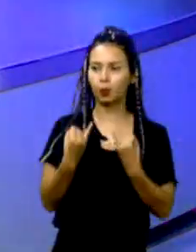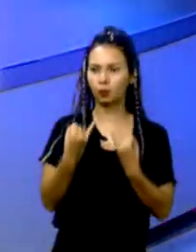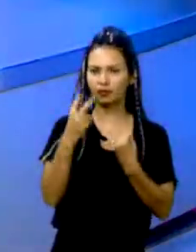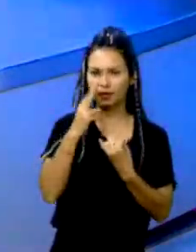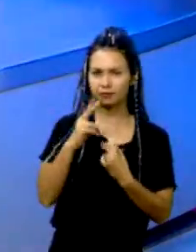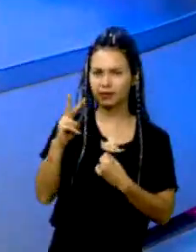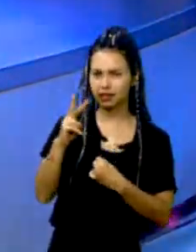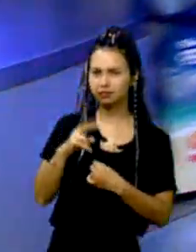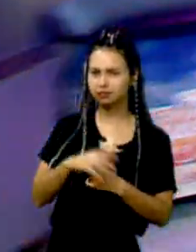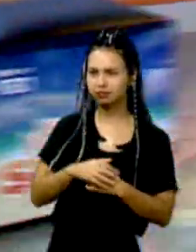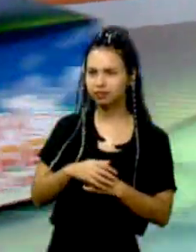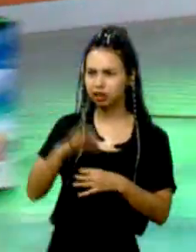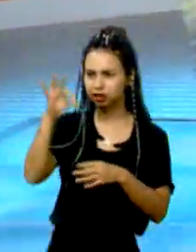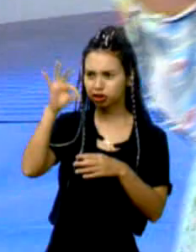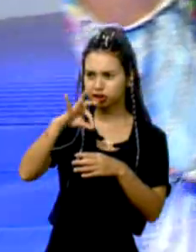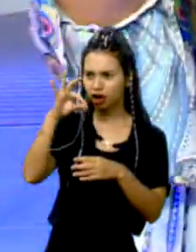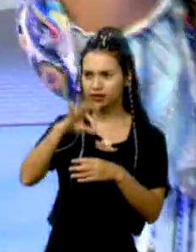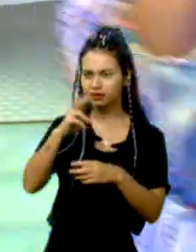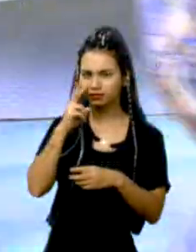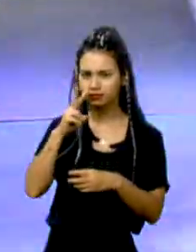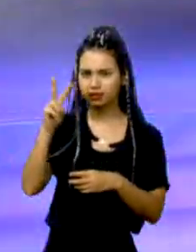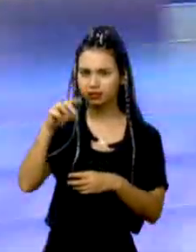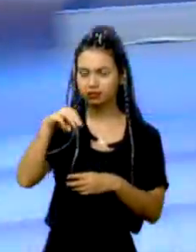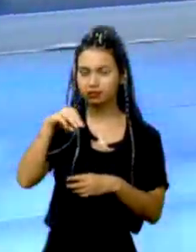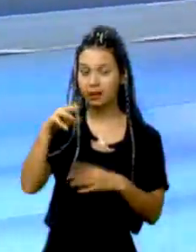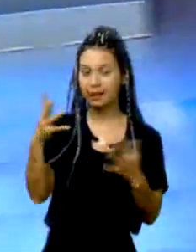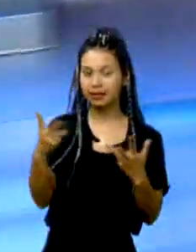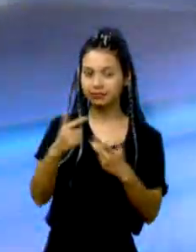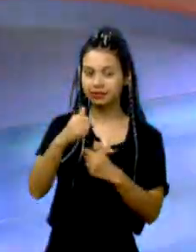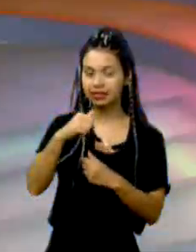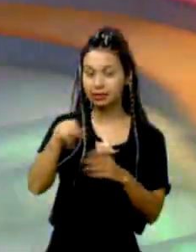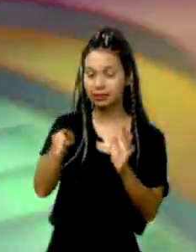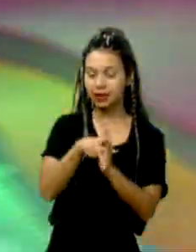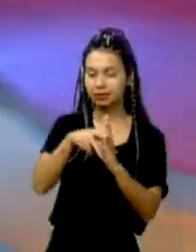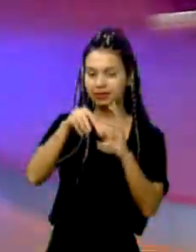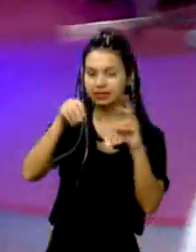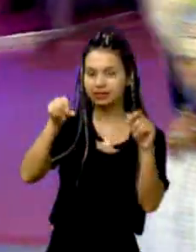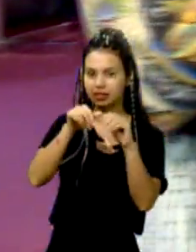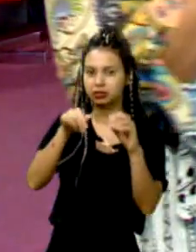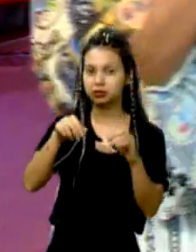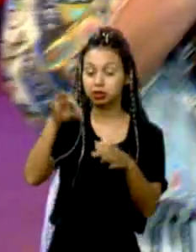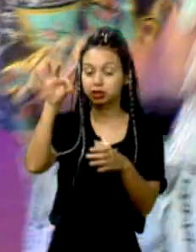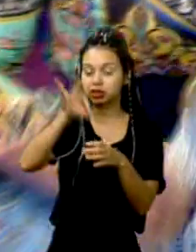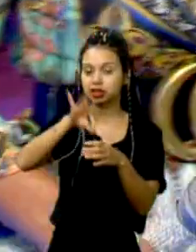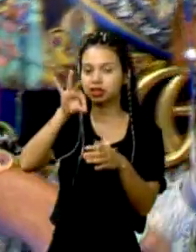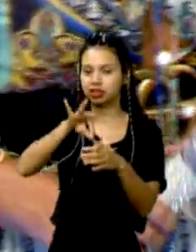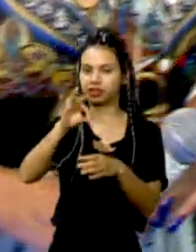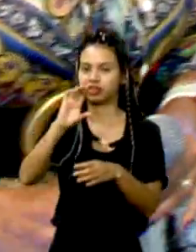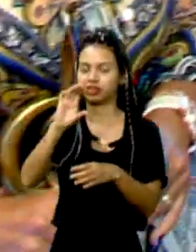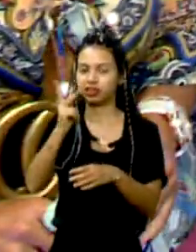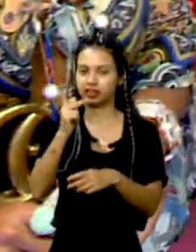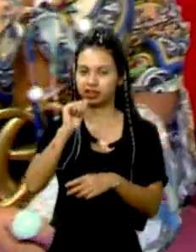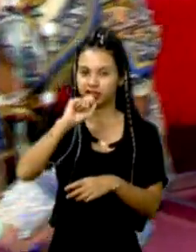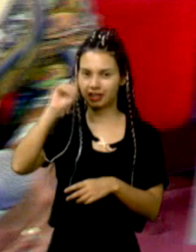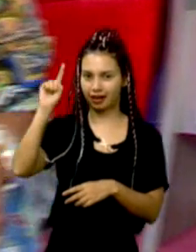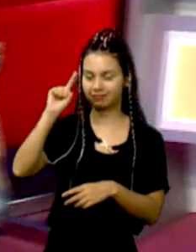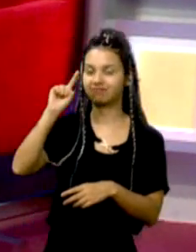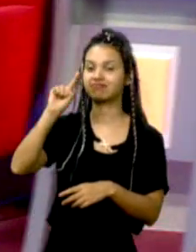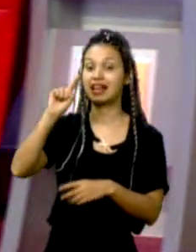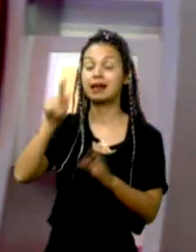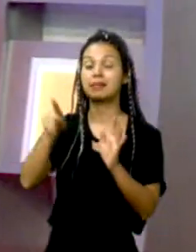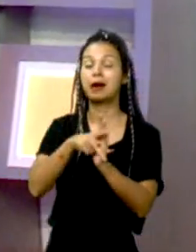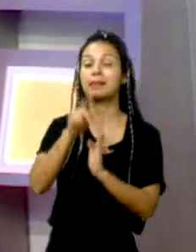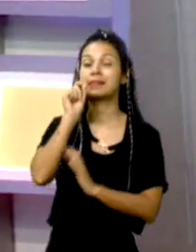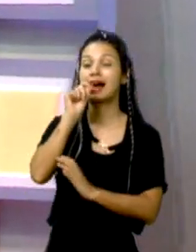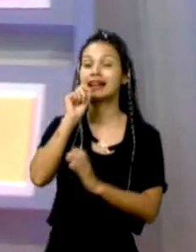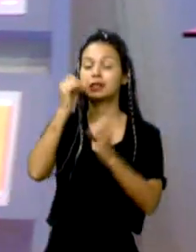telinha, vamos lá. O QR Code já tá na tela. É uma maravilha da terra, isso. Gente. É um chá incrível que tem um super protocolo de emagrecimento. Então